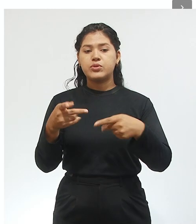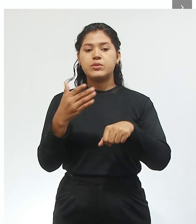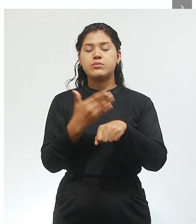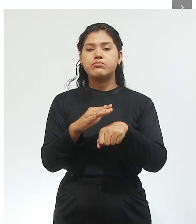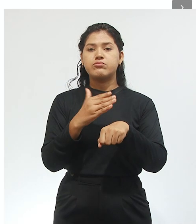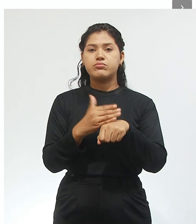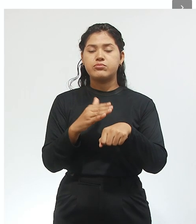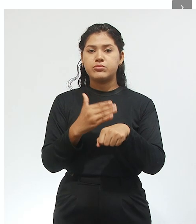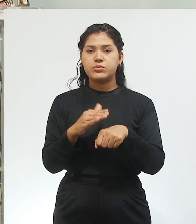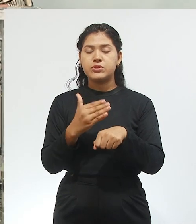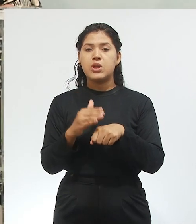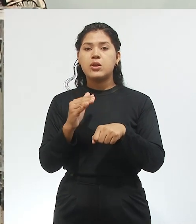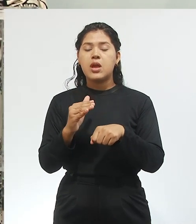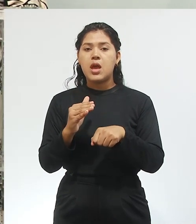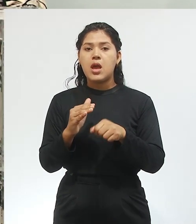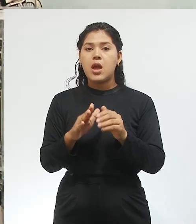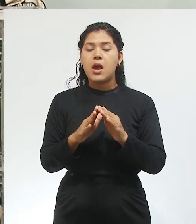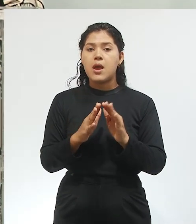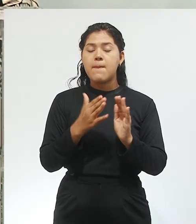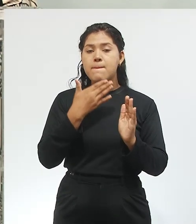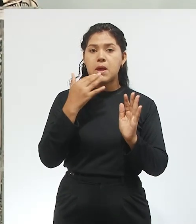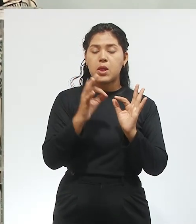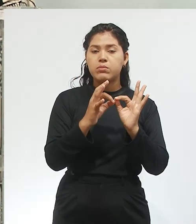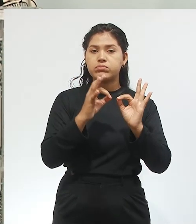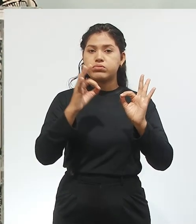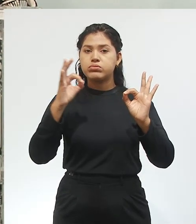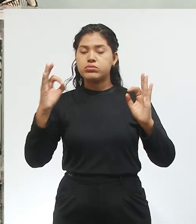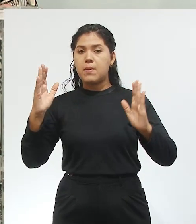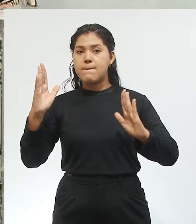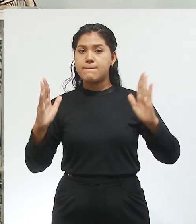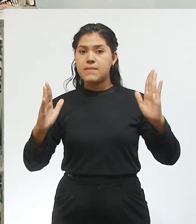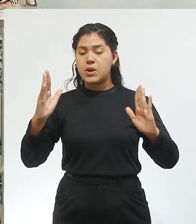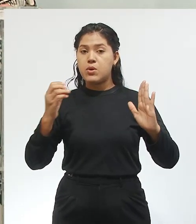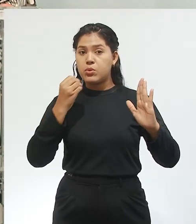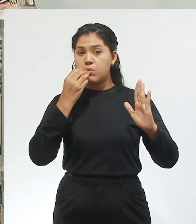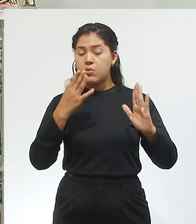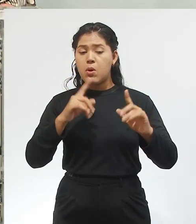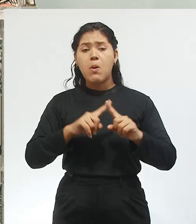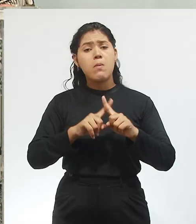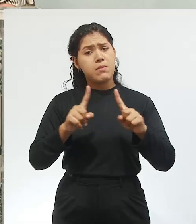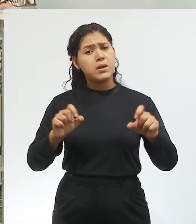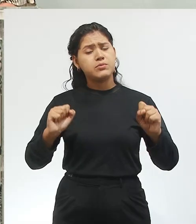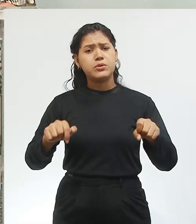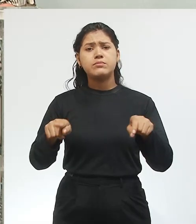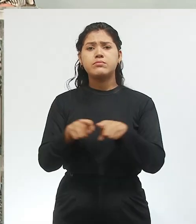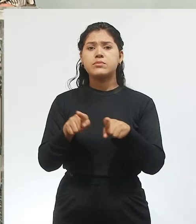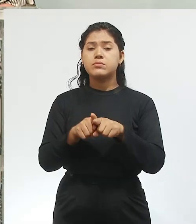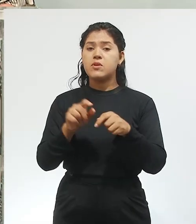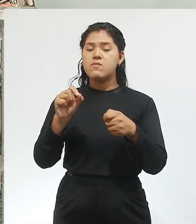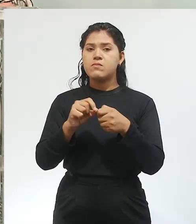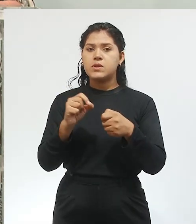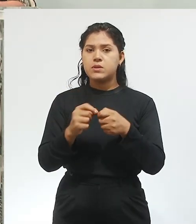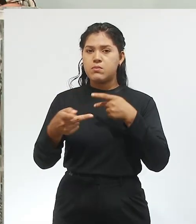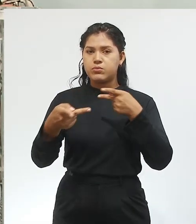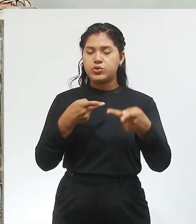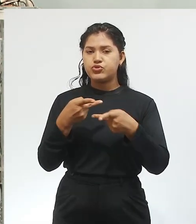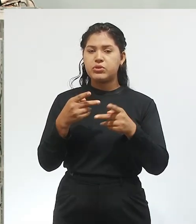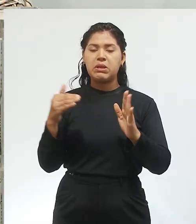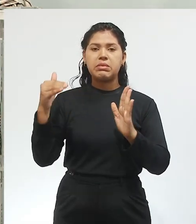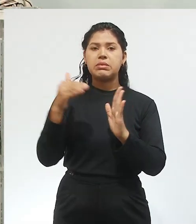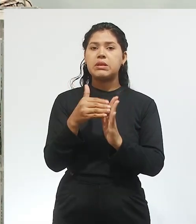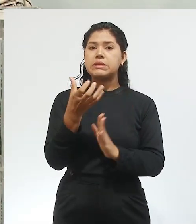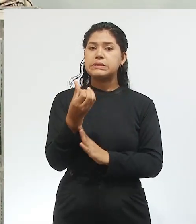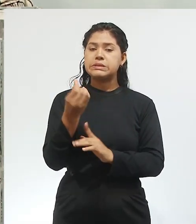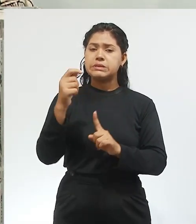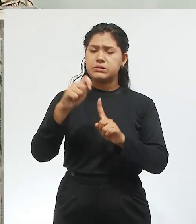se podem fazer planos de curta duração, de 6 meses, por exemplo, né? Não quer dizer que tenha que